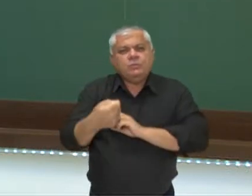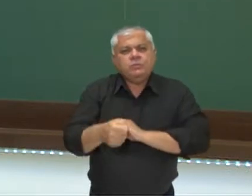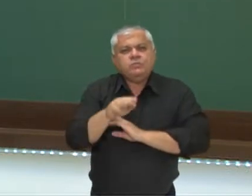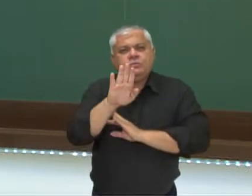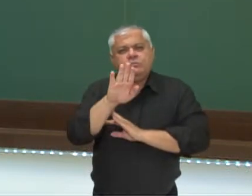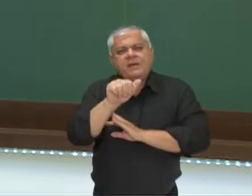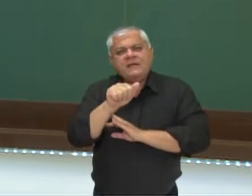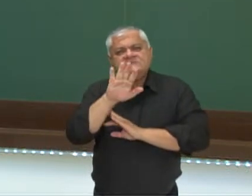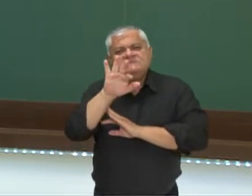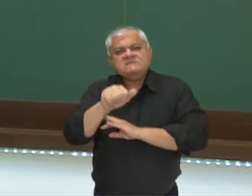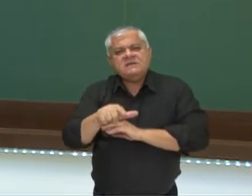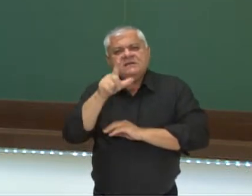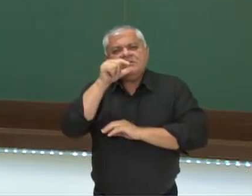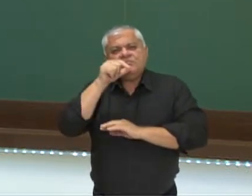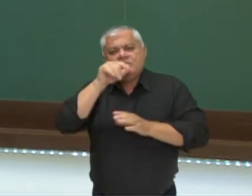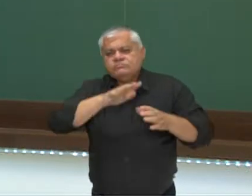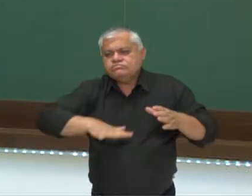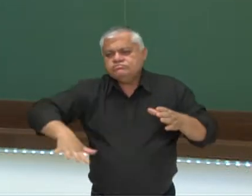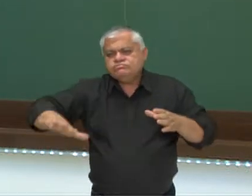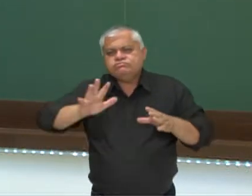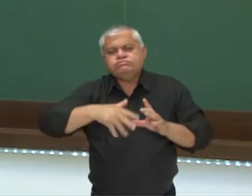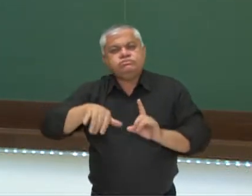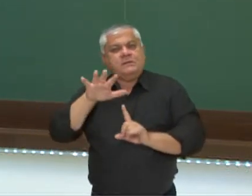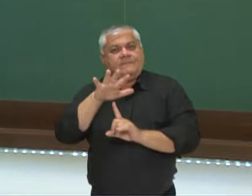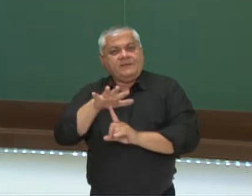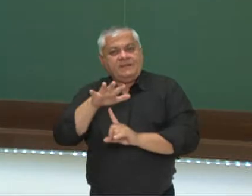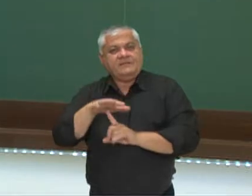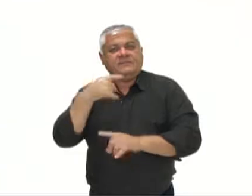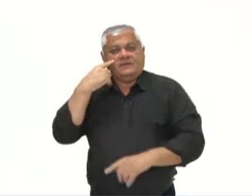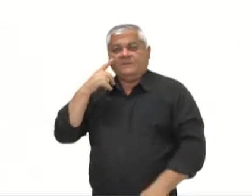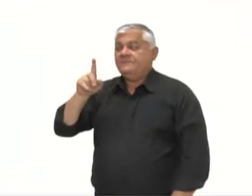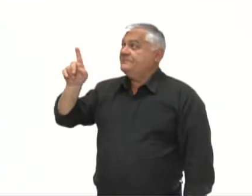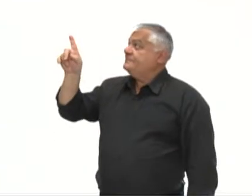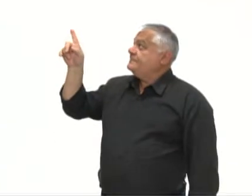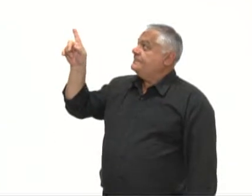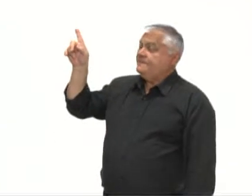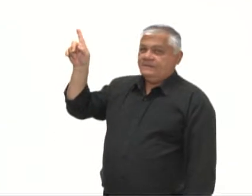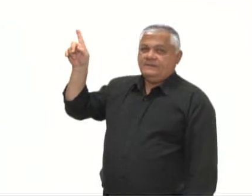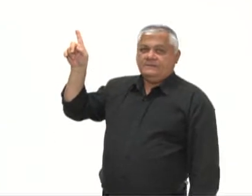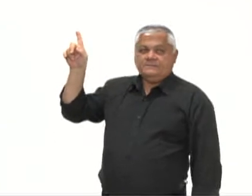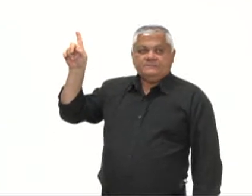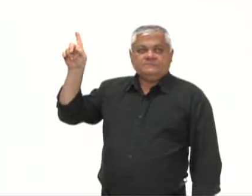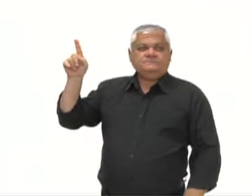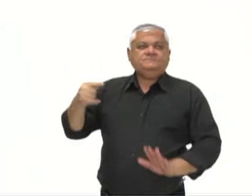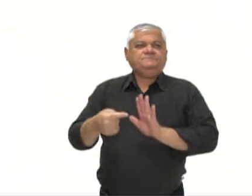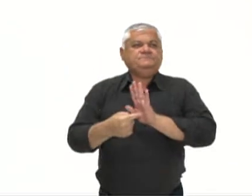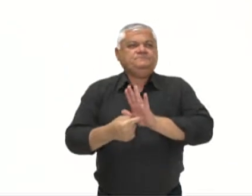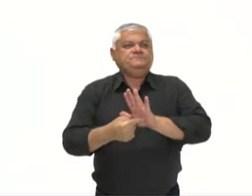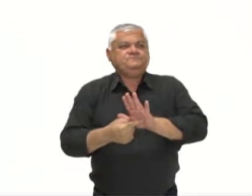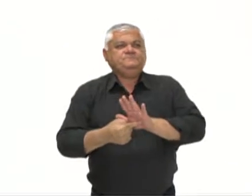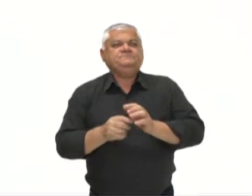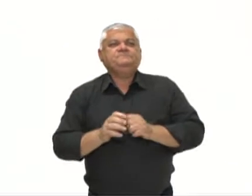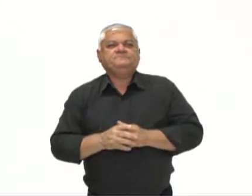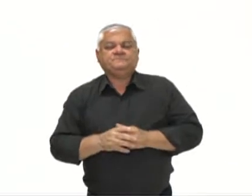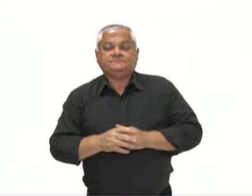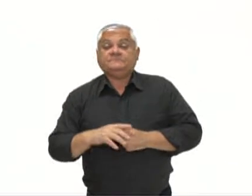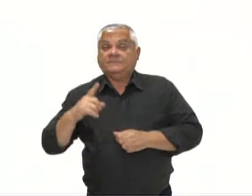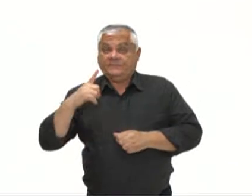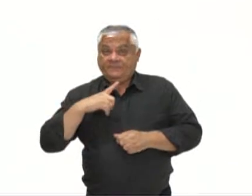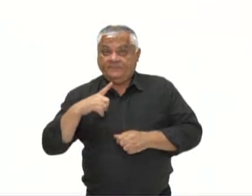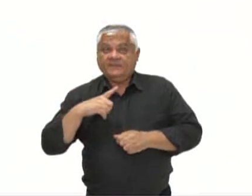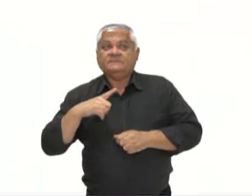bacias hidrográficas do estado do Paraná, que este mapa que está aparecendo na sua tela vai mostrar ali, ó. Então nós temos o